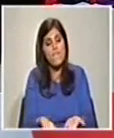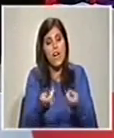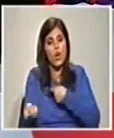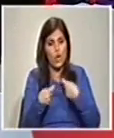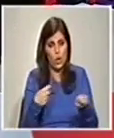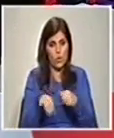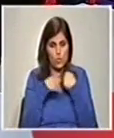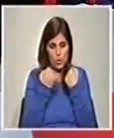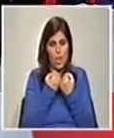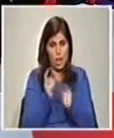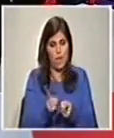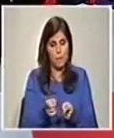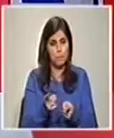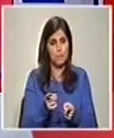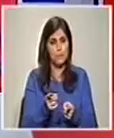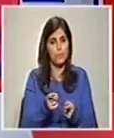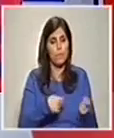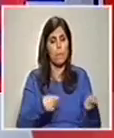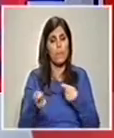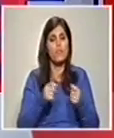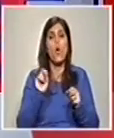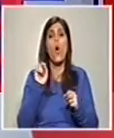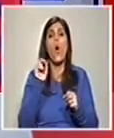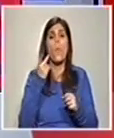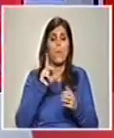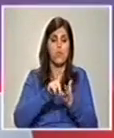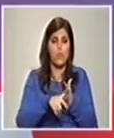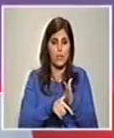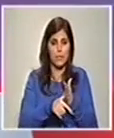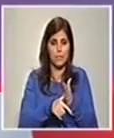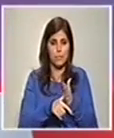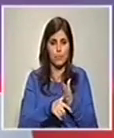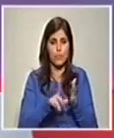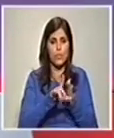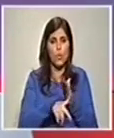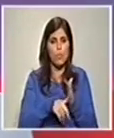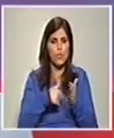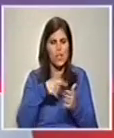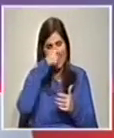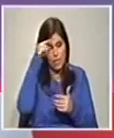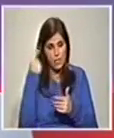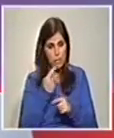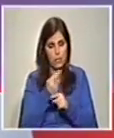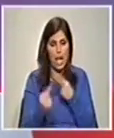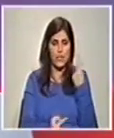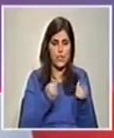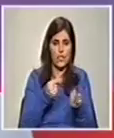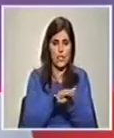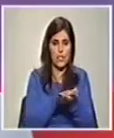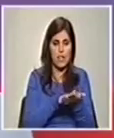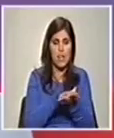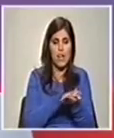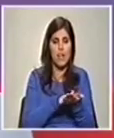social. Exatamente, não é? Exatamente. O negócio ou o projeto. O projeto, obviamente, é uma sustentabilidade mais difícil, que muitas vezes é baseada nos